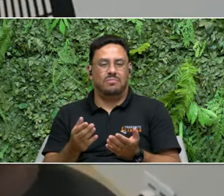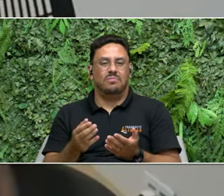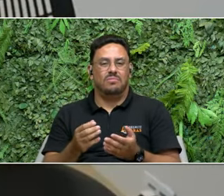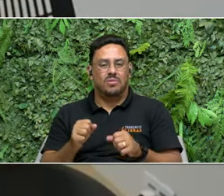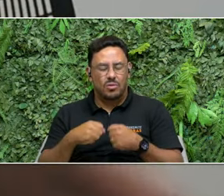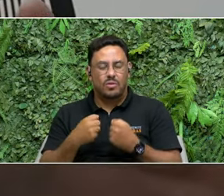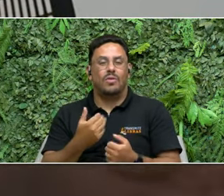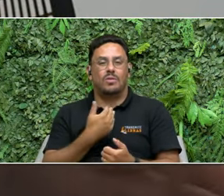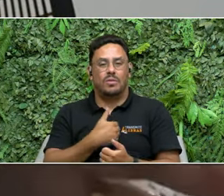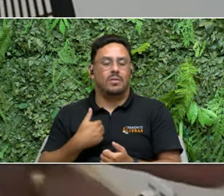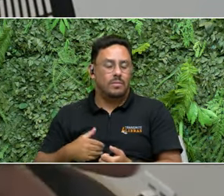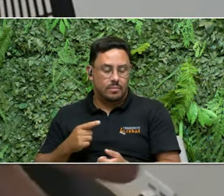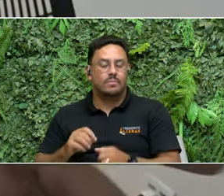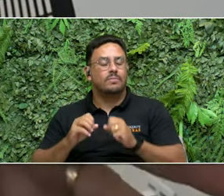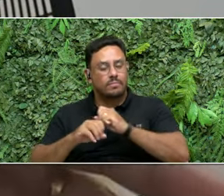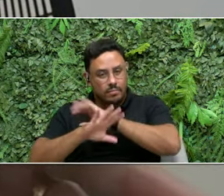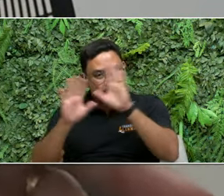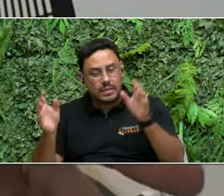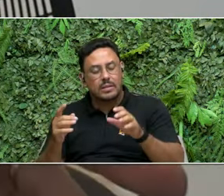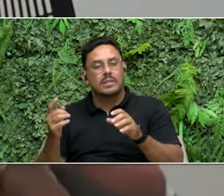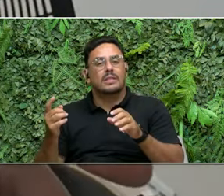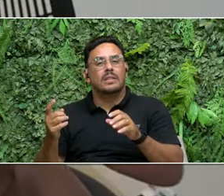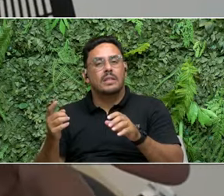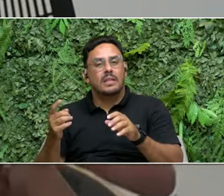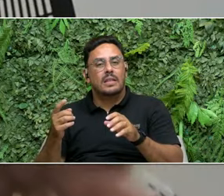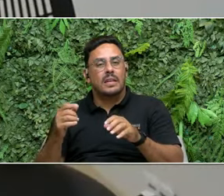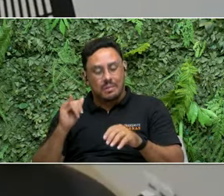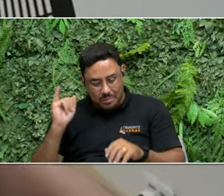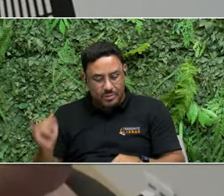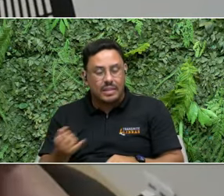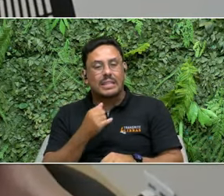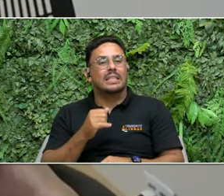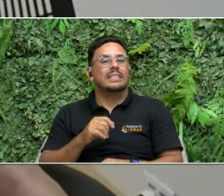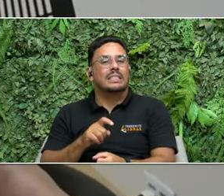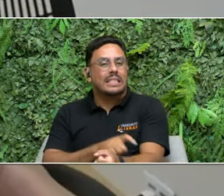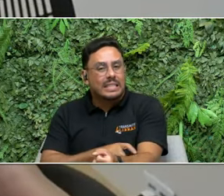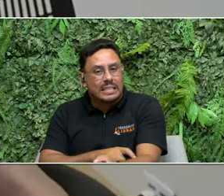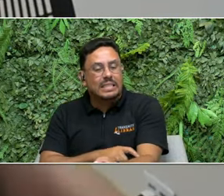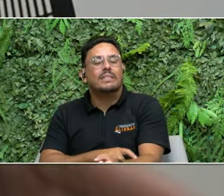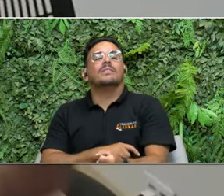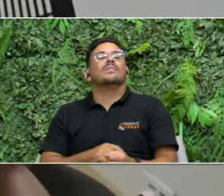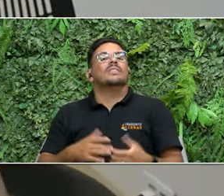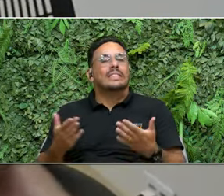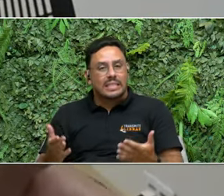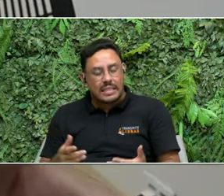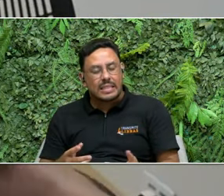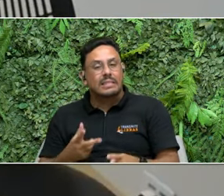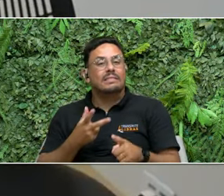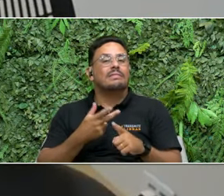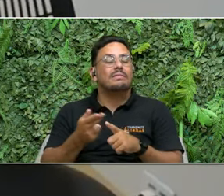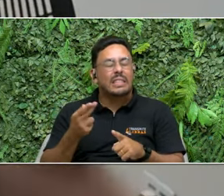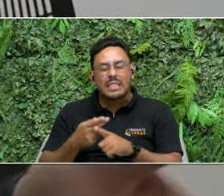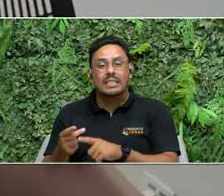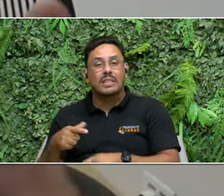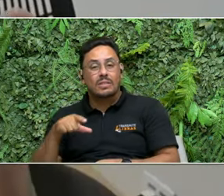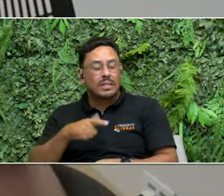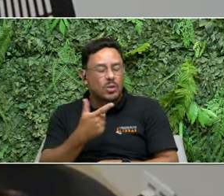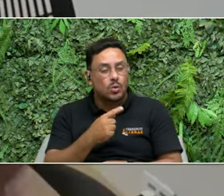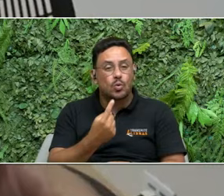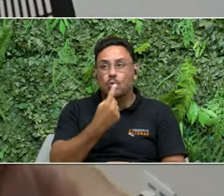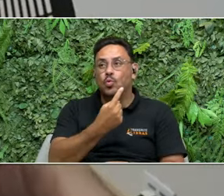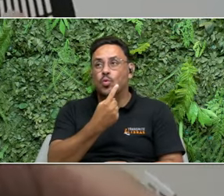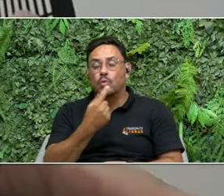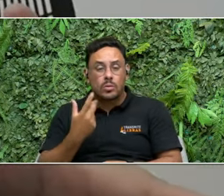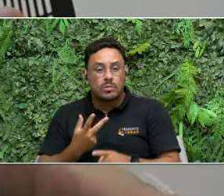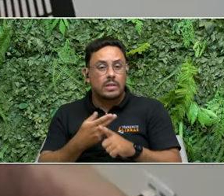do Atlético era claro que o Atlético ia vir babando em cima do Cruzeiro os caras não ganham do Cruzeiro aqui h duas partidas das duas únicas